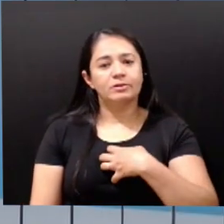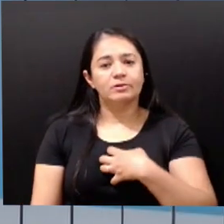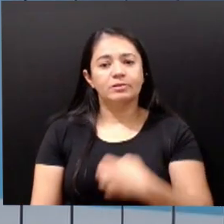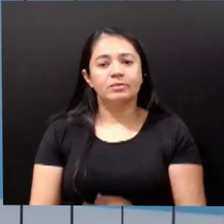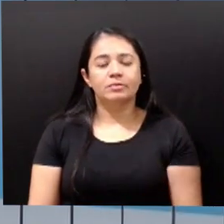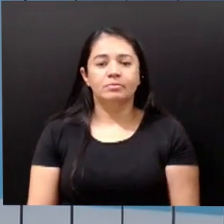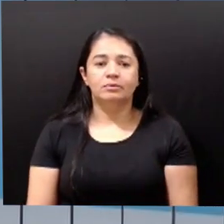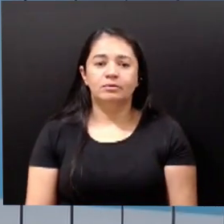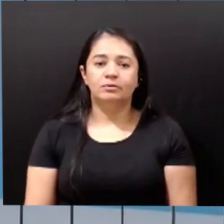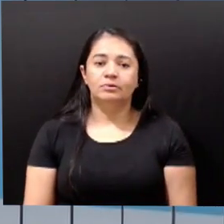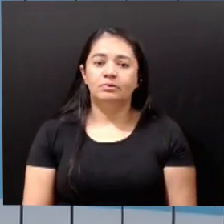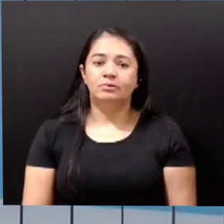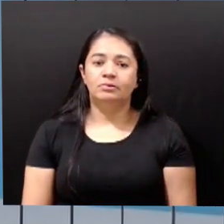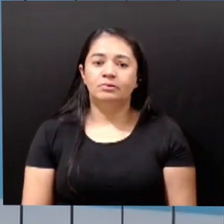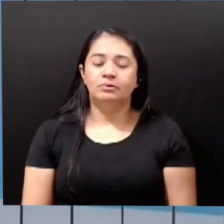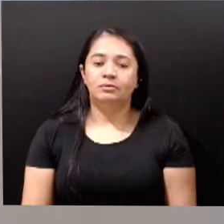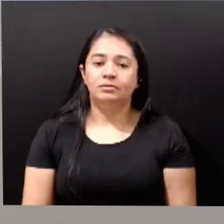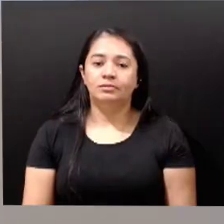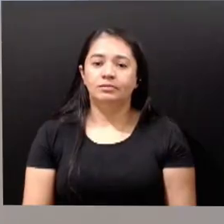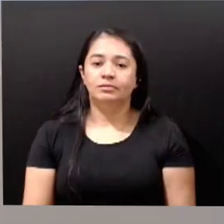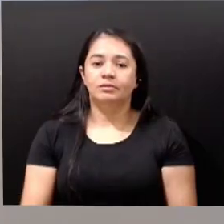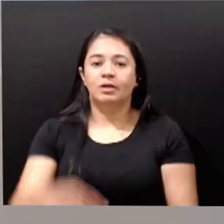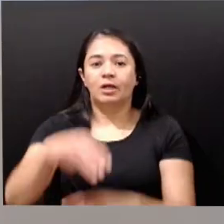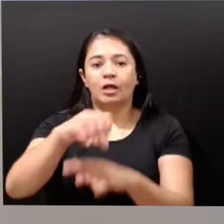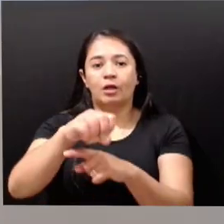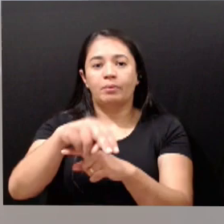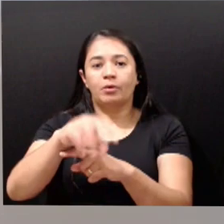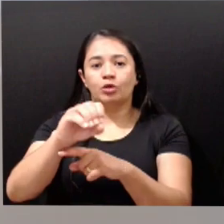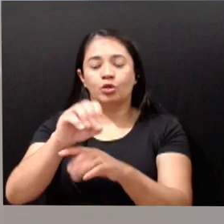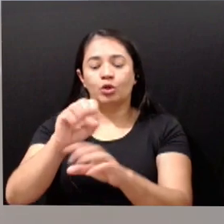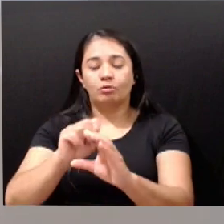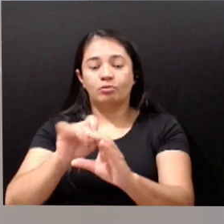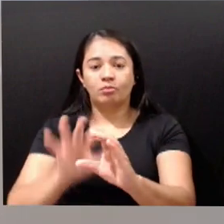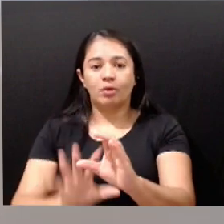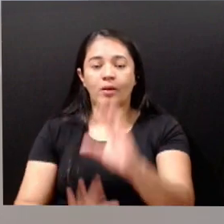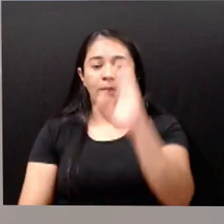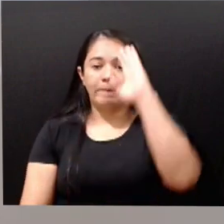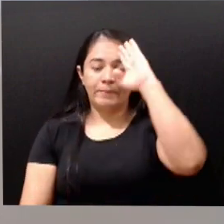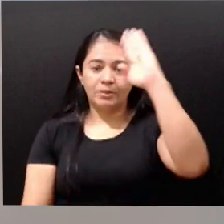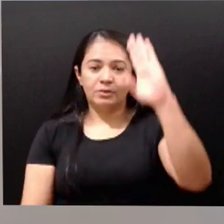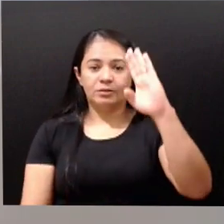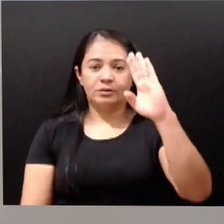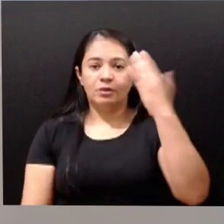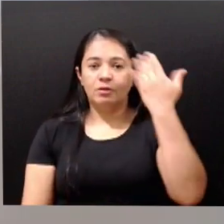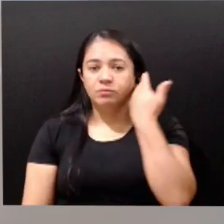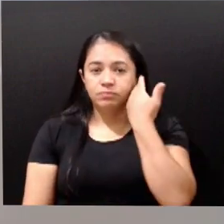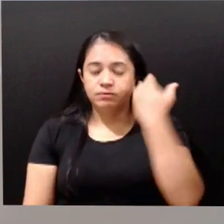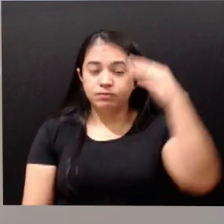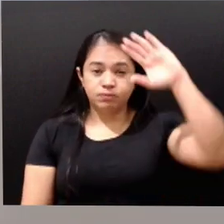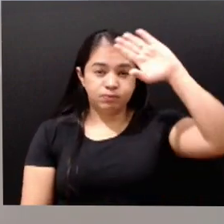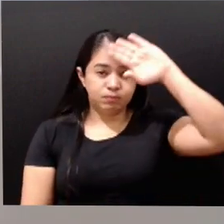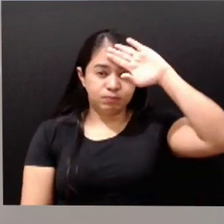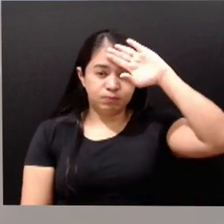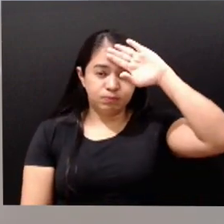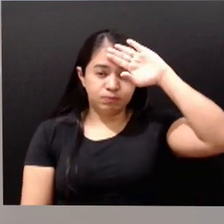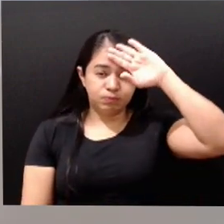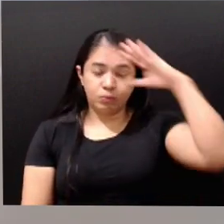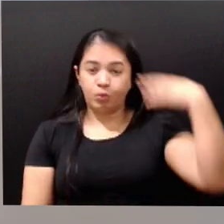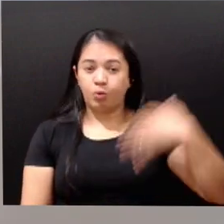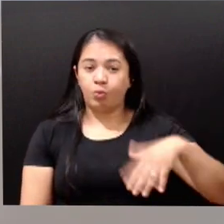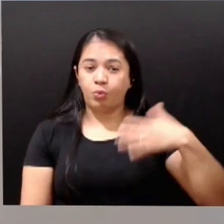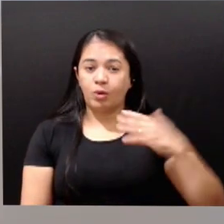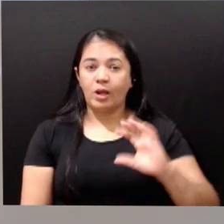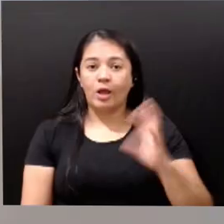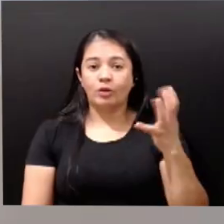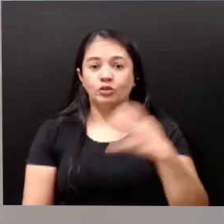dessa doença? A mononucleose, ela é caracterizada principalmente por uma febre, normalmente uma febre bem